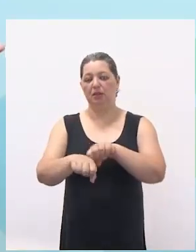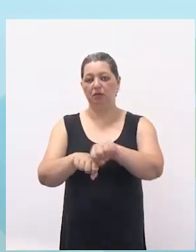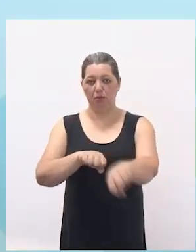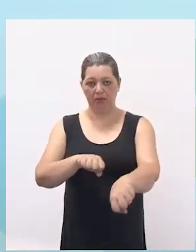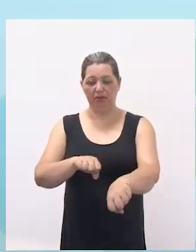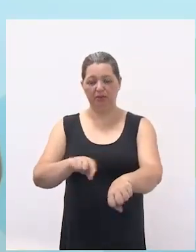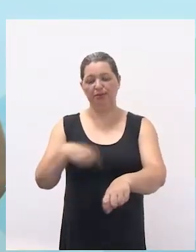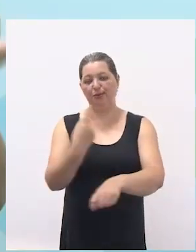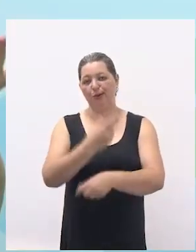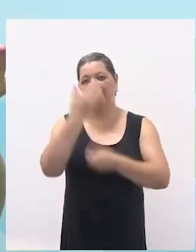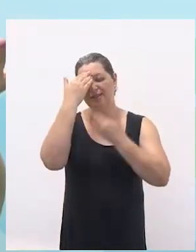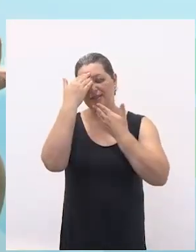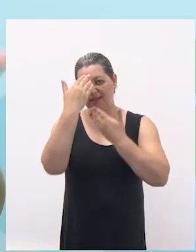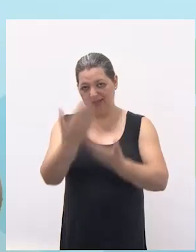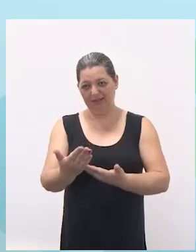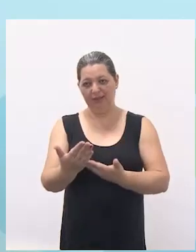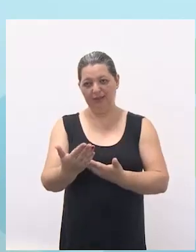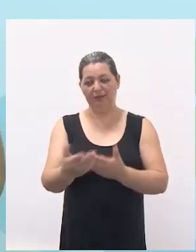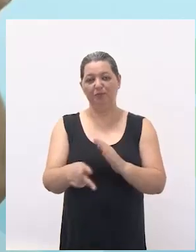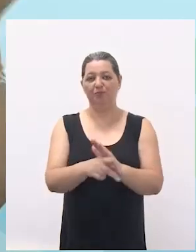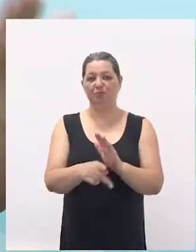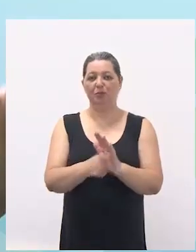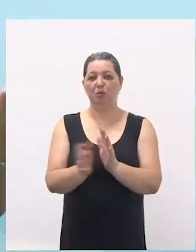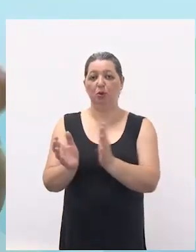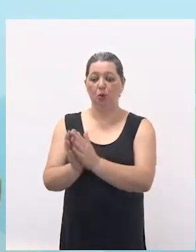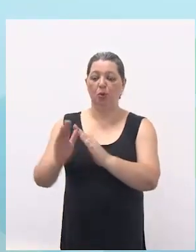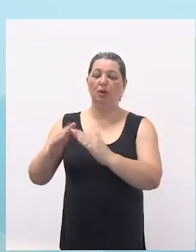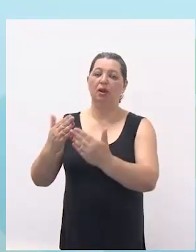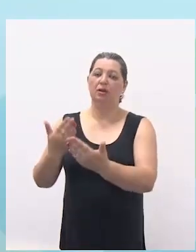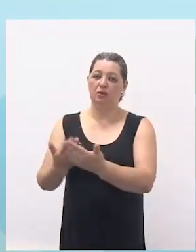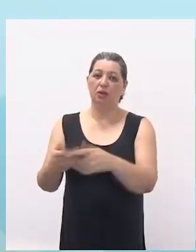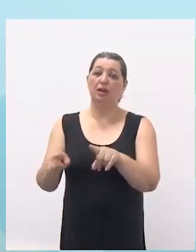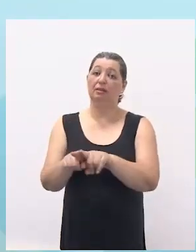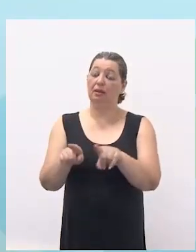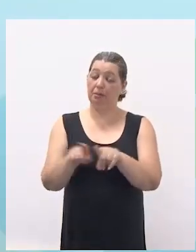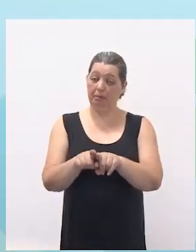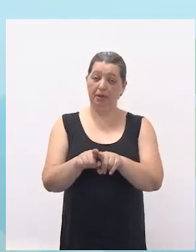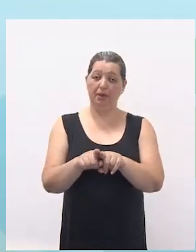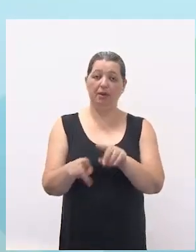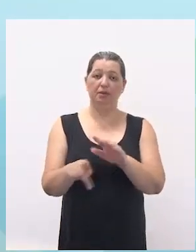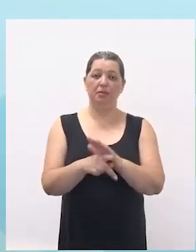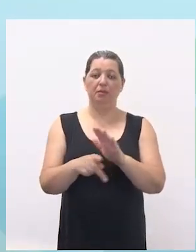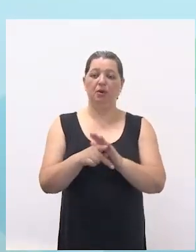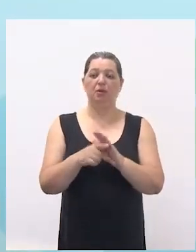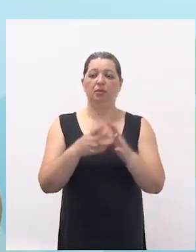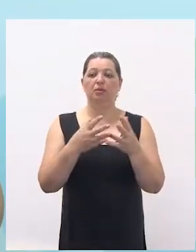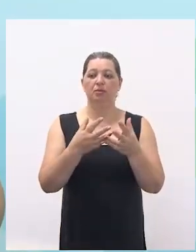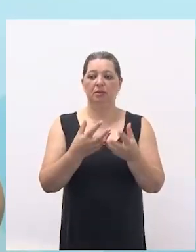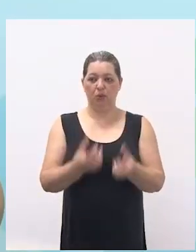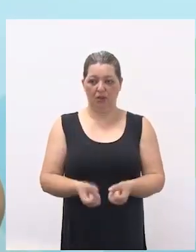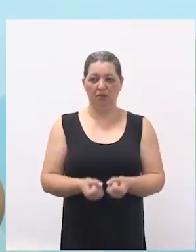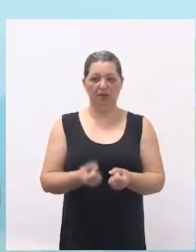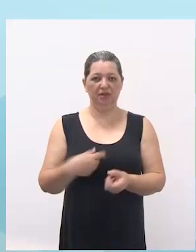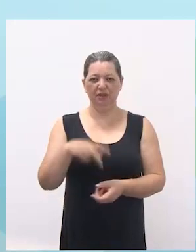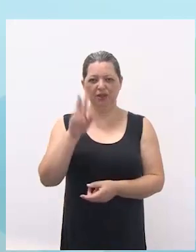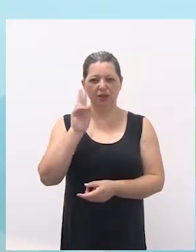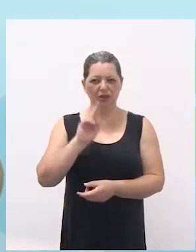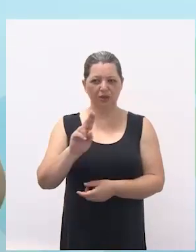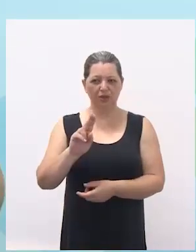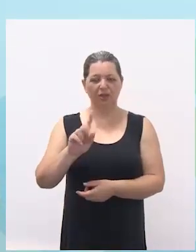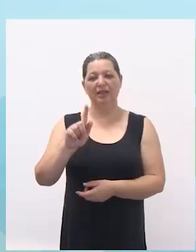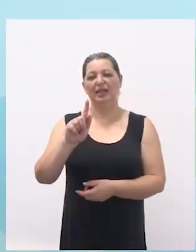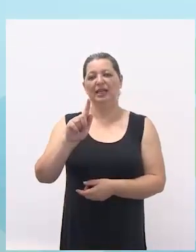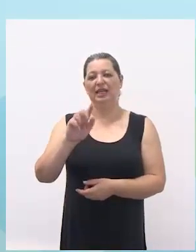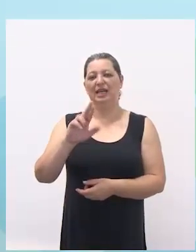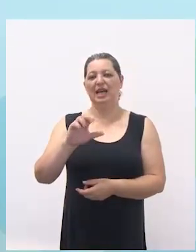super agradecido, tanto do pessoal da escola e também do acolhimento da PCNP de Tecnologia, não vou lembrar o nome dela, qual é o nome?